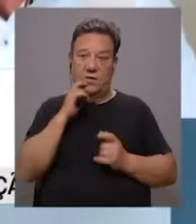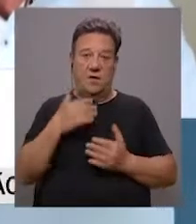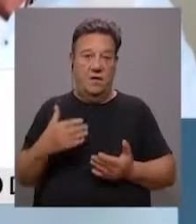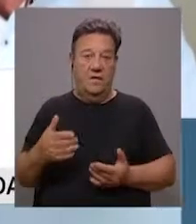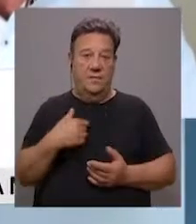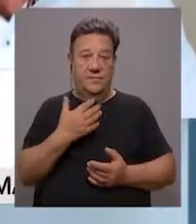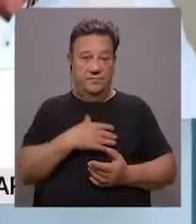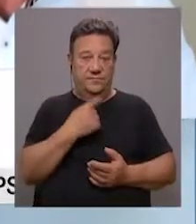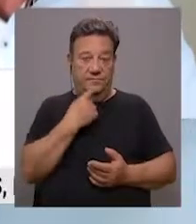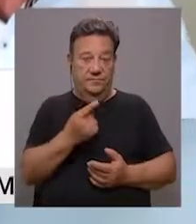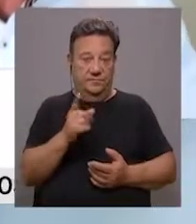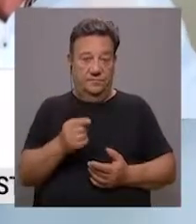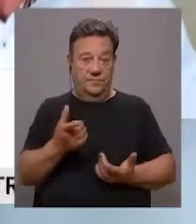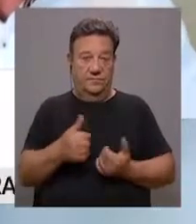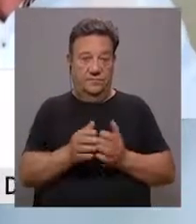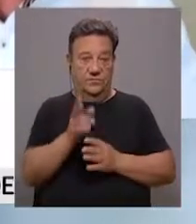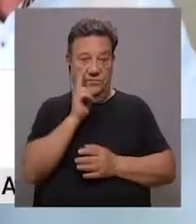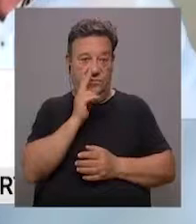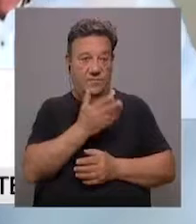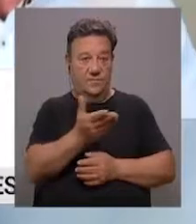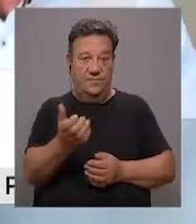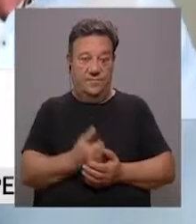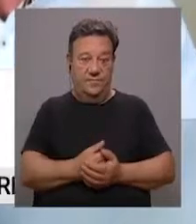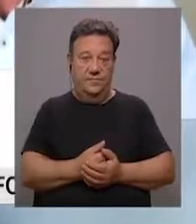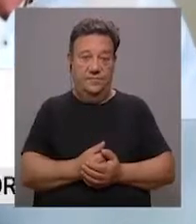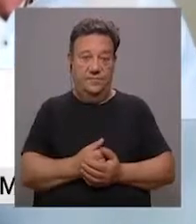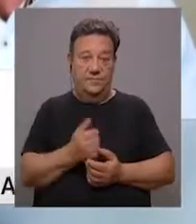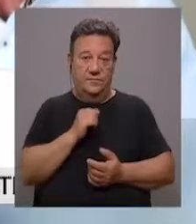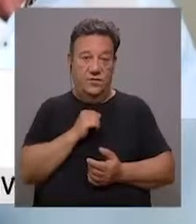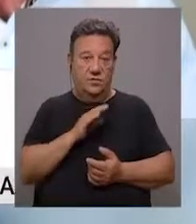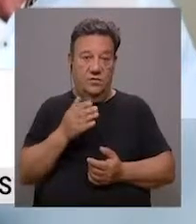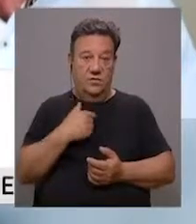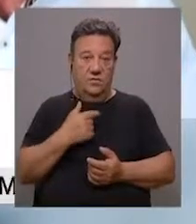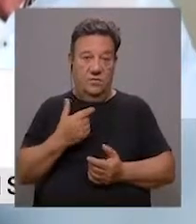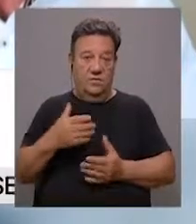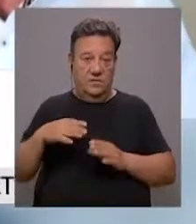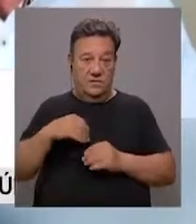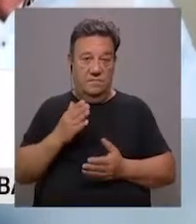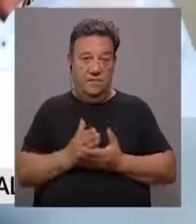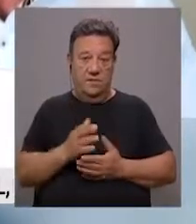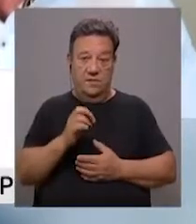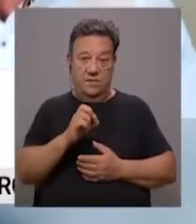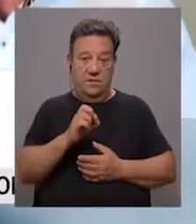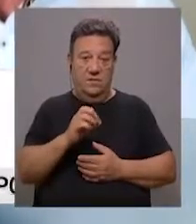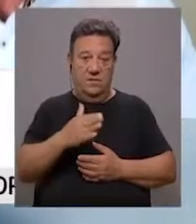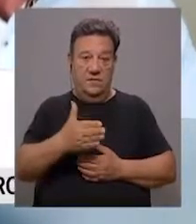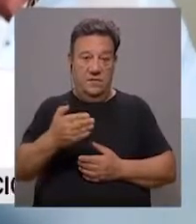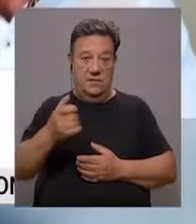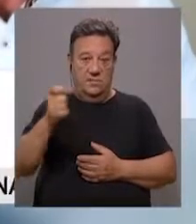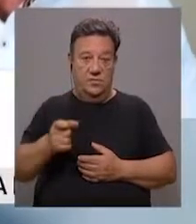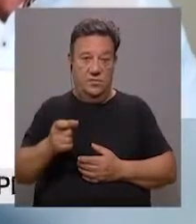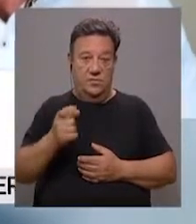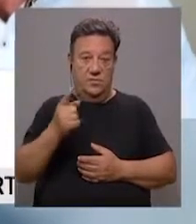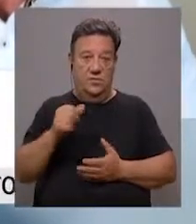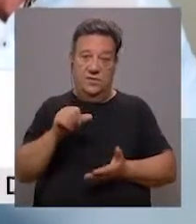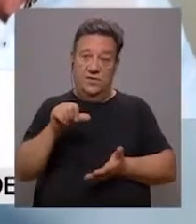resto, dizer-vos que, e aos telespectadores, que nós só vamos aceitar cerca de 817 pessoas no